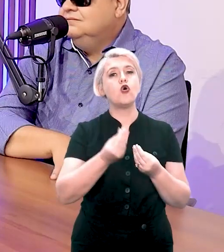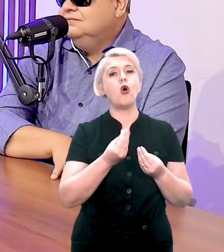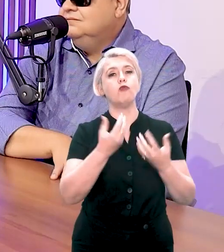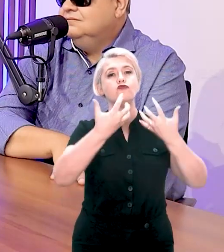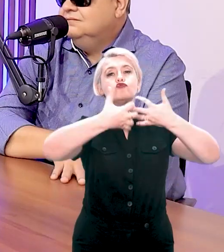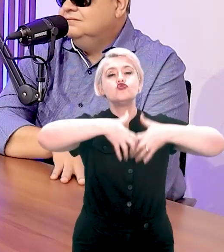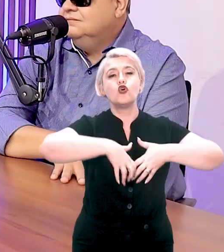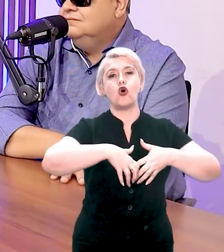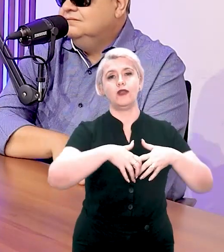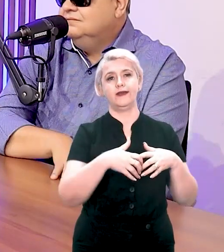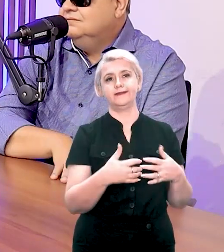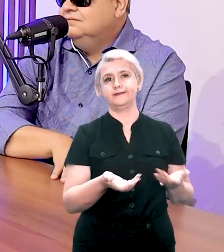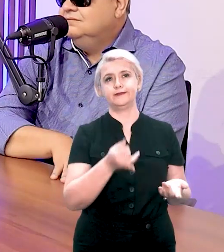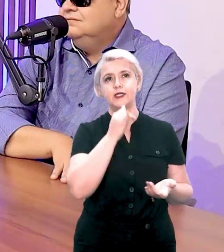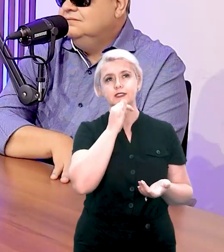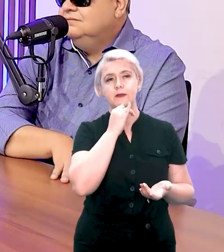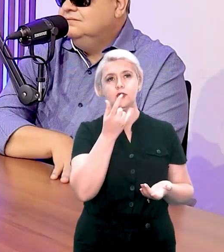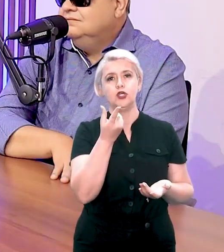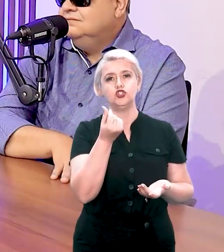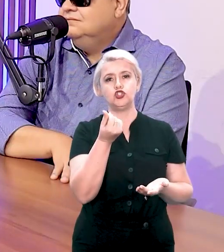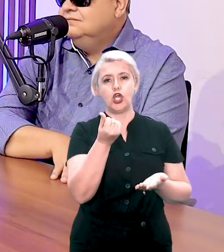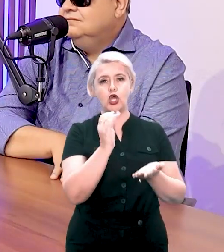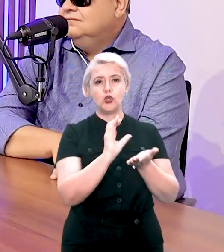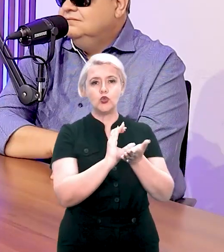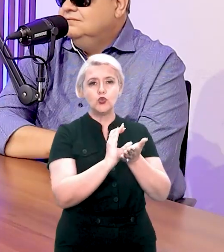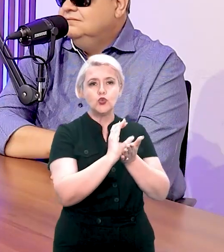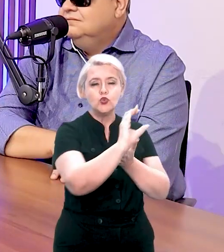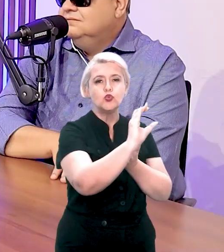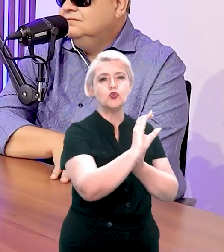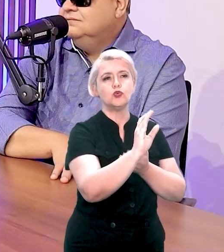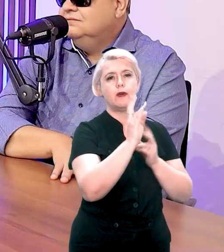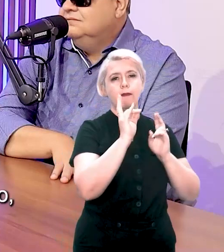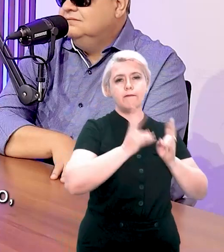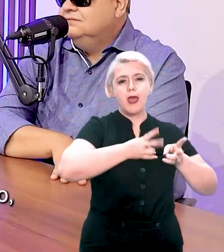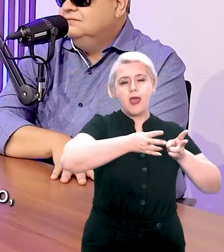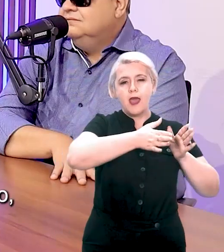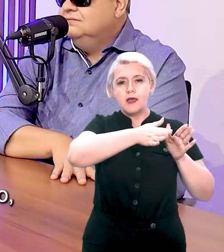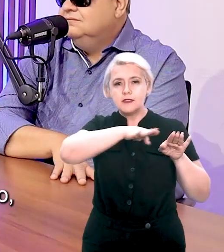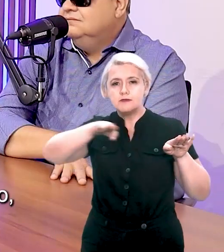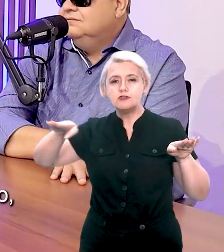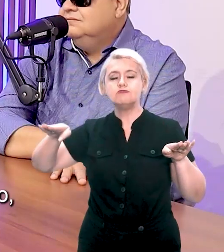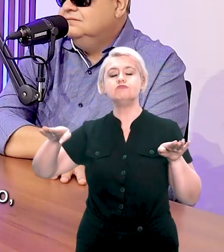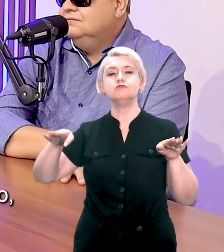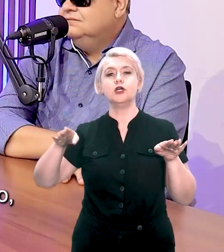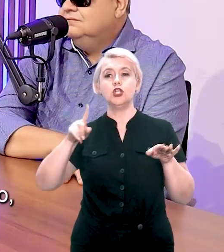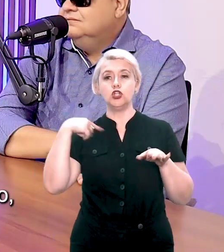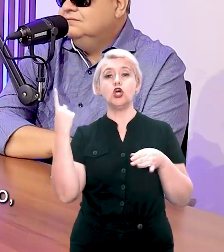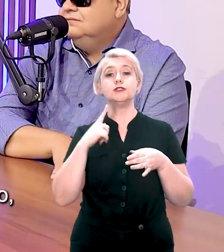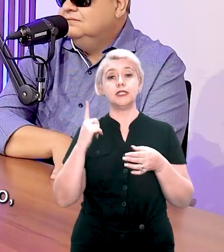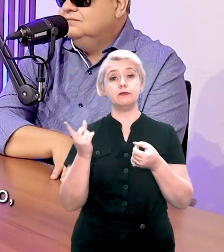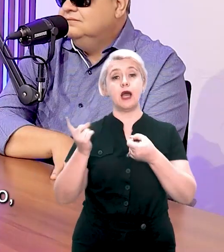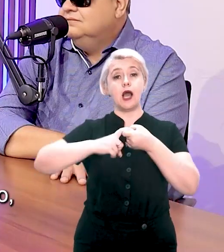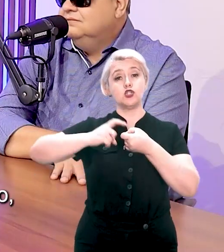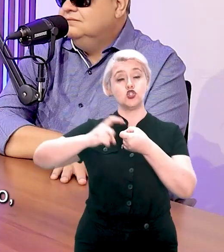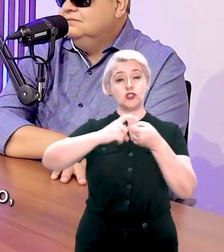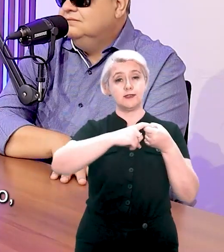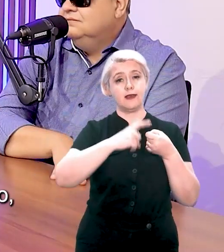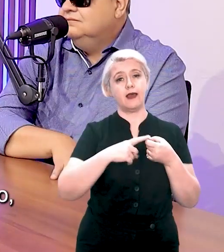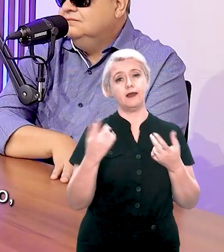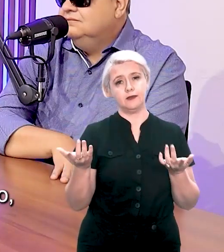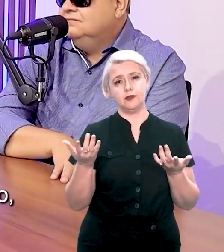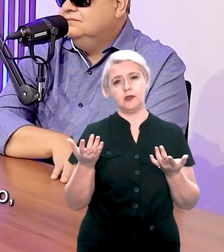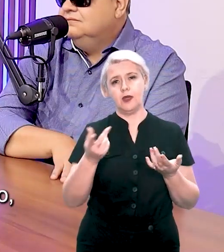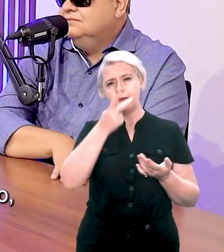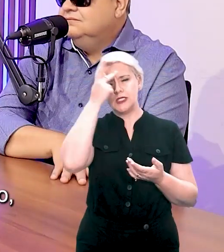forma, através de uma doação que é mais permanente. Nós temos os nossos associados, que são, na verdade,